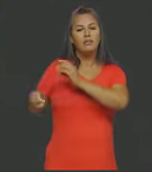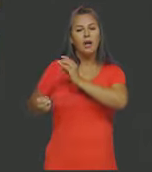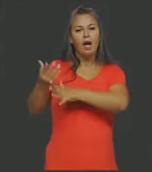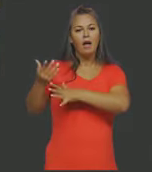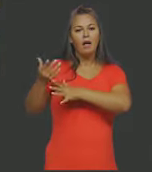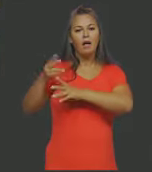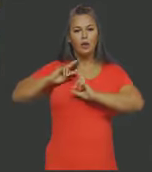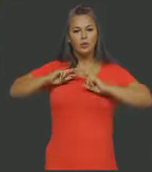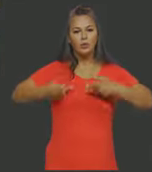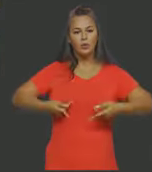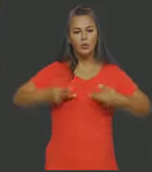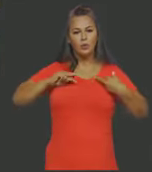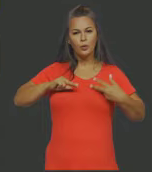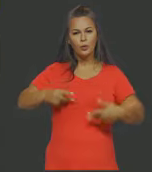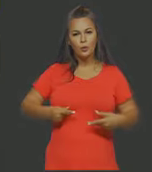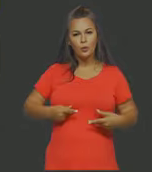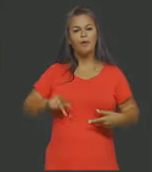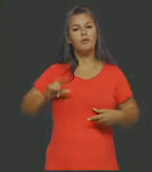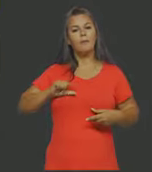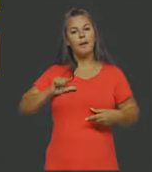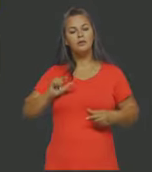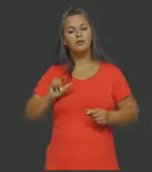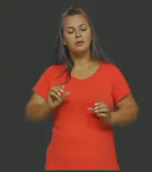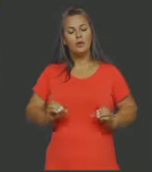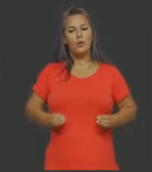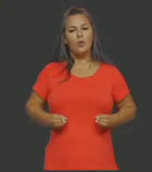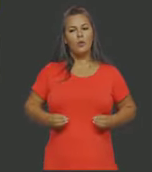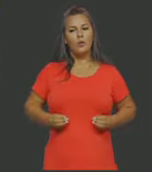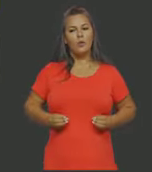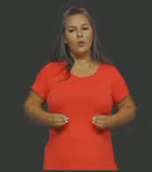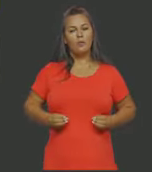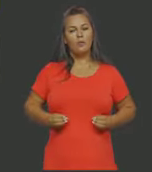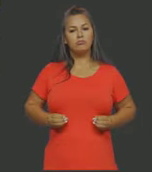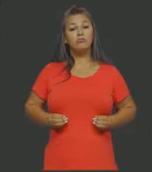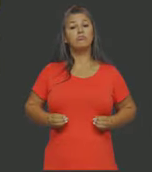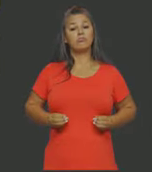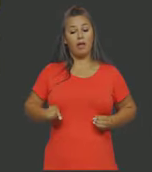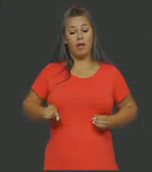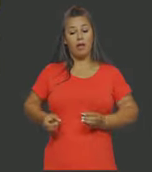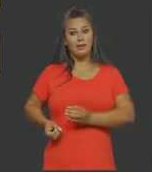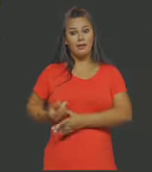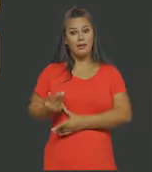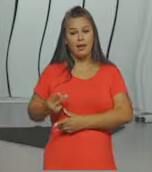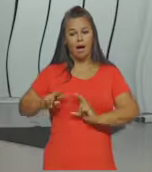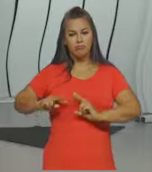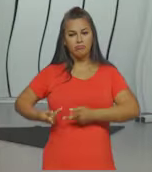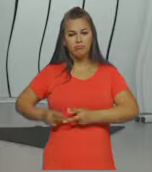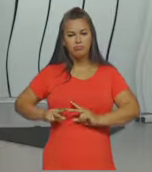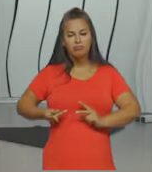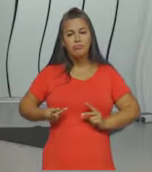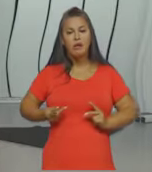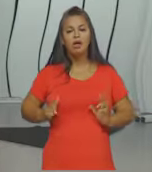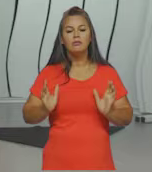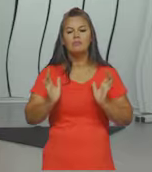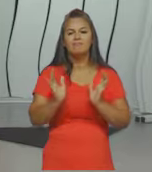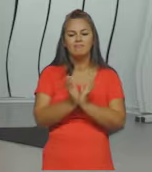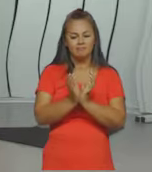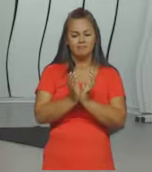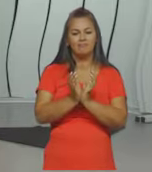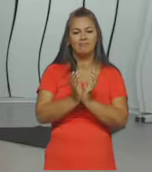desenvolver tanto o útero para abrigar o bebê, quanto amadurecer esse gameta feminino, tá? Então, o cérebro está